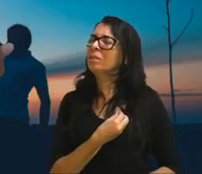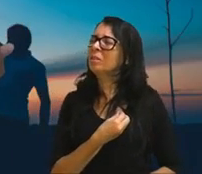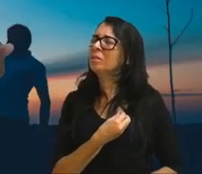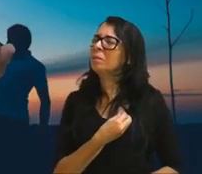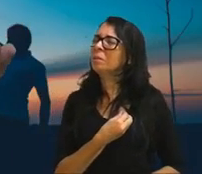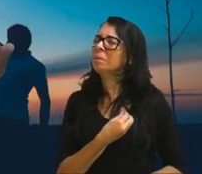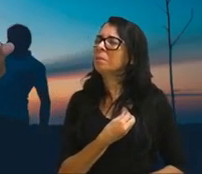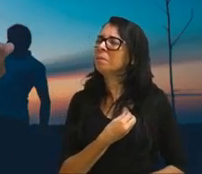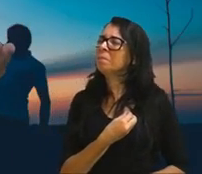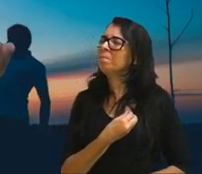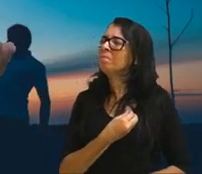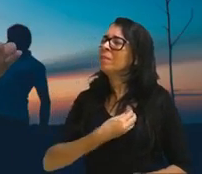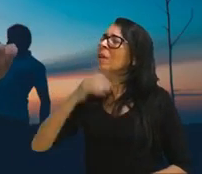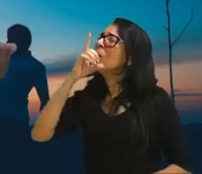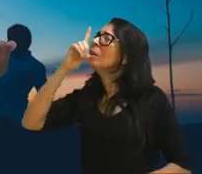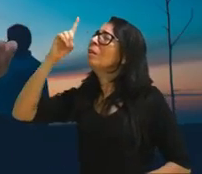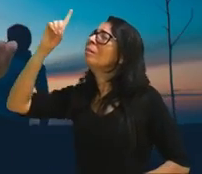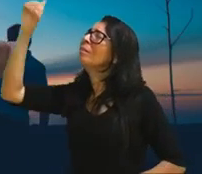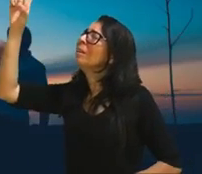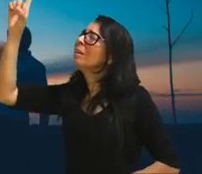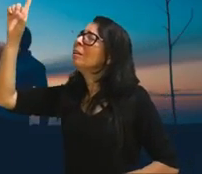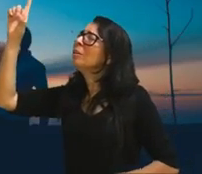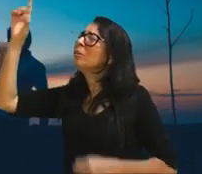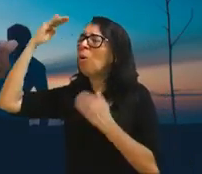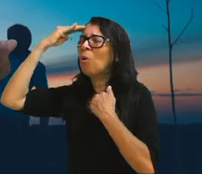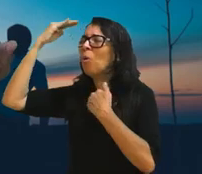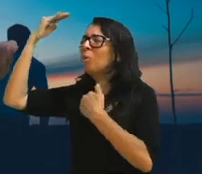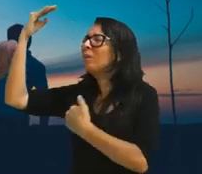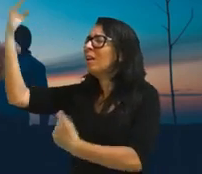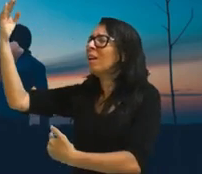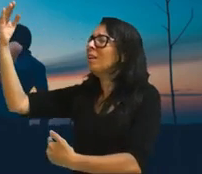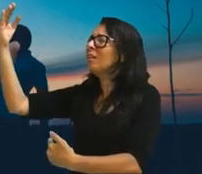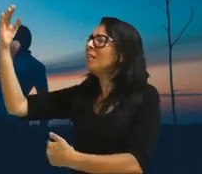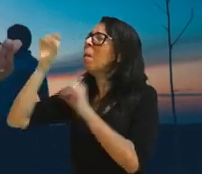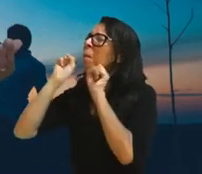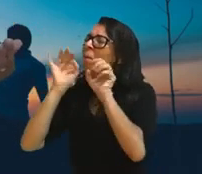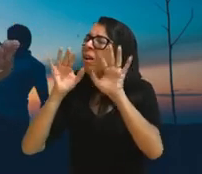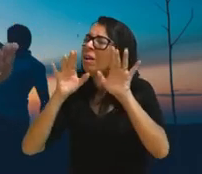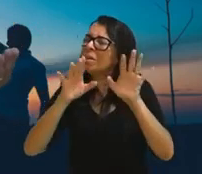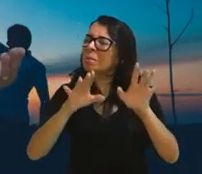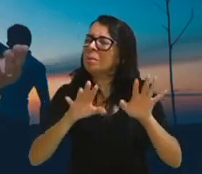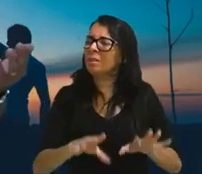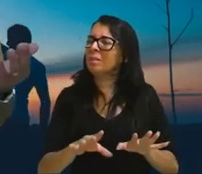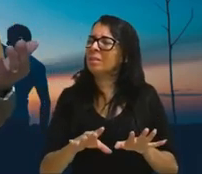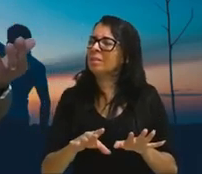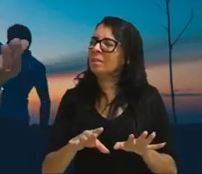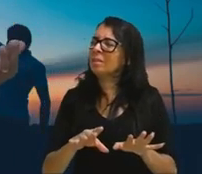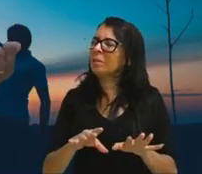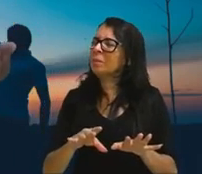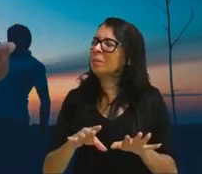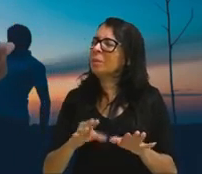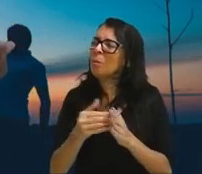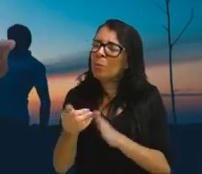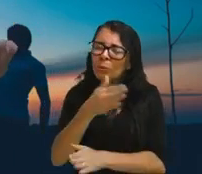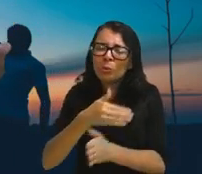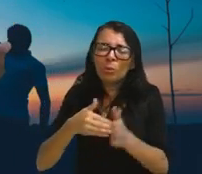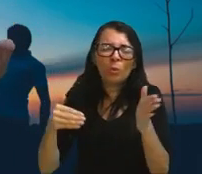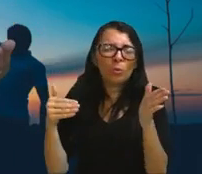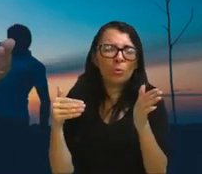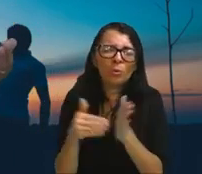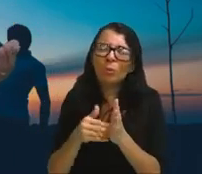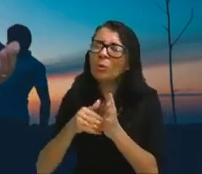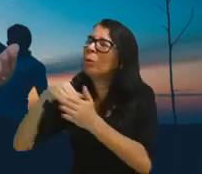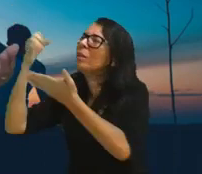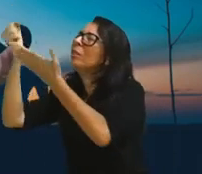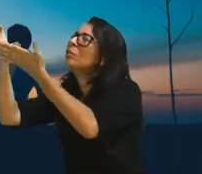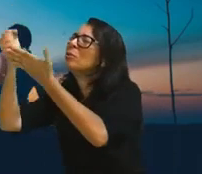abençoado, um Deus que tem cuidado e direcionado nossas vidas, Senhor. Deus, eu te agradeço, ó Pai, porque até aqui o Senhor tem nos ajudado, Senhor. Deus, também quero